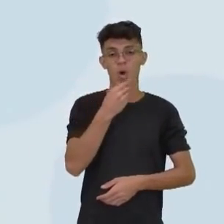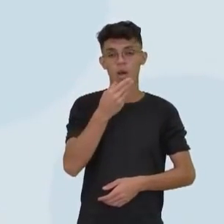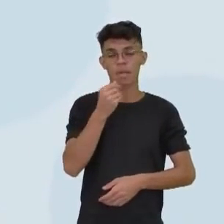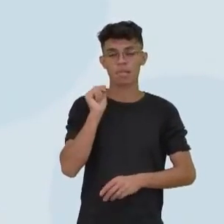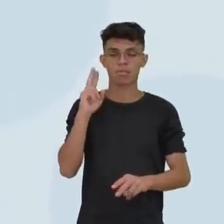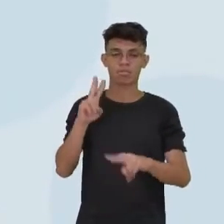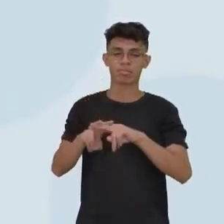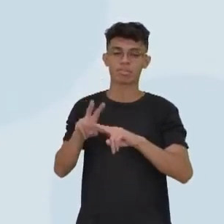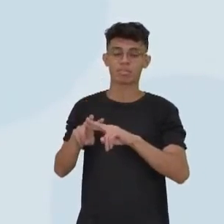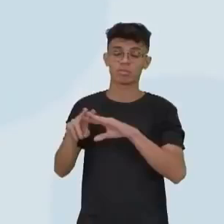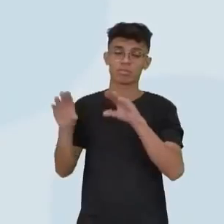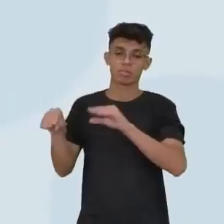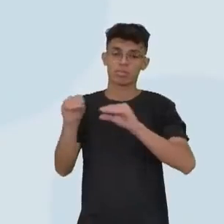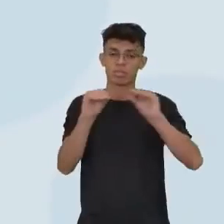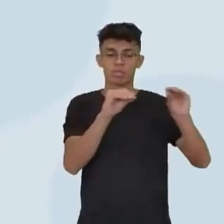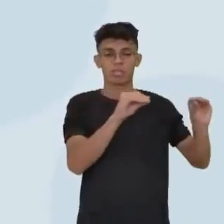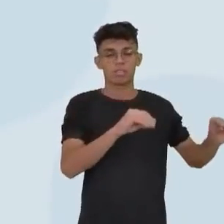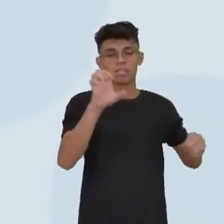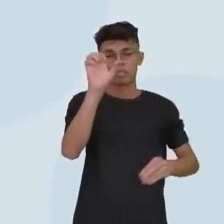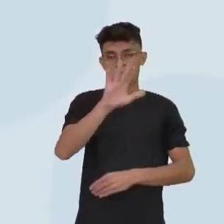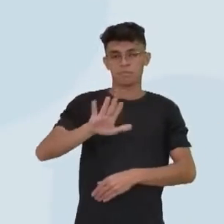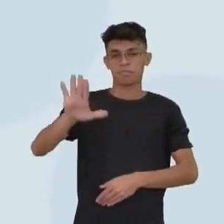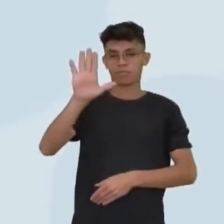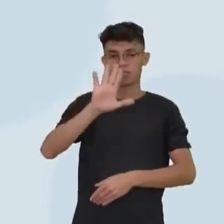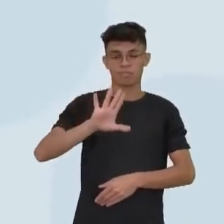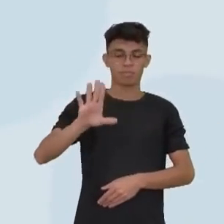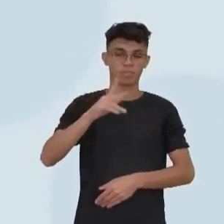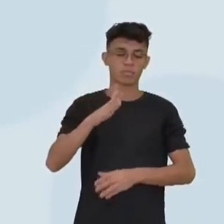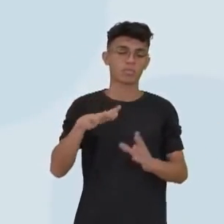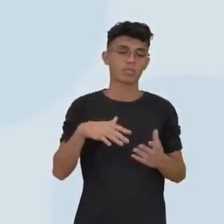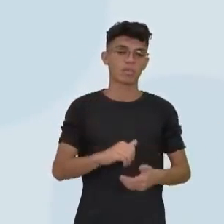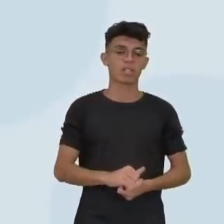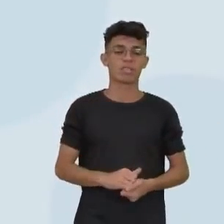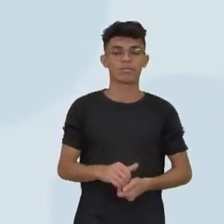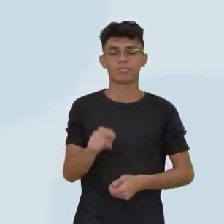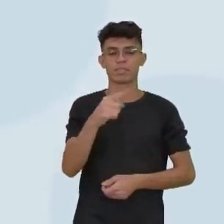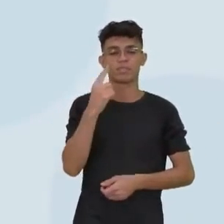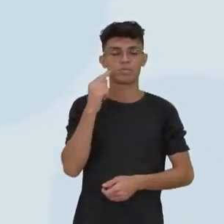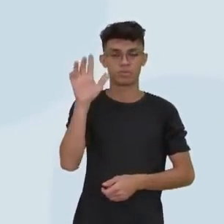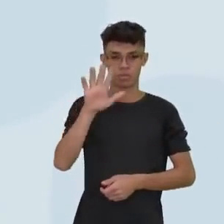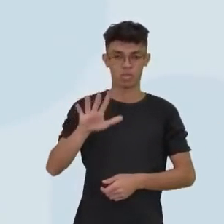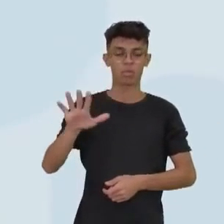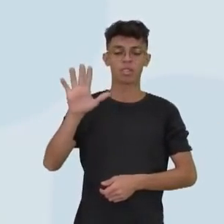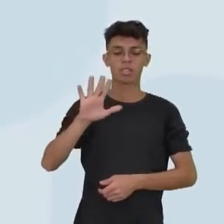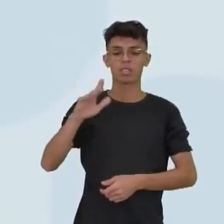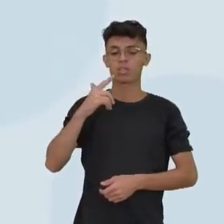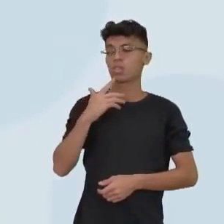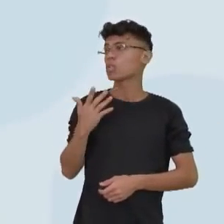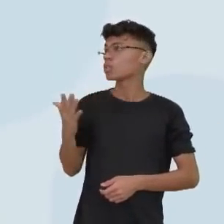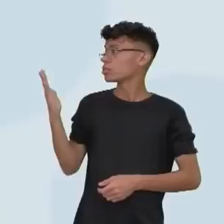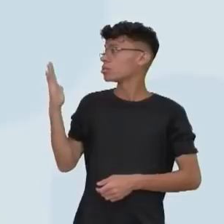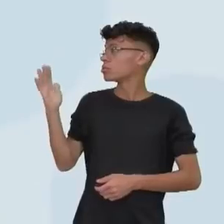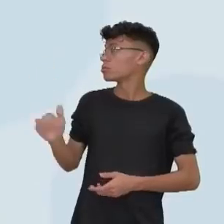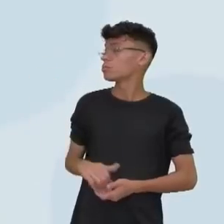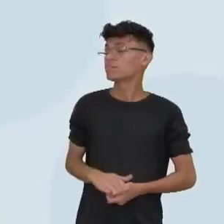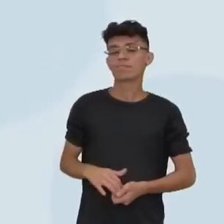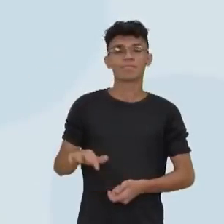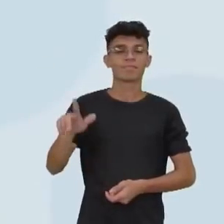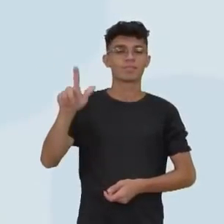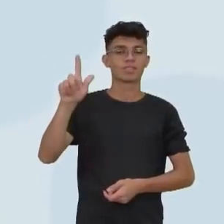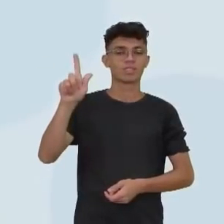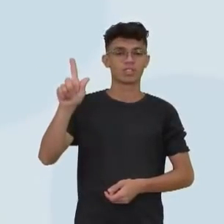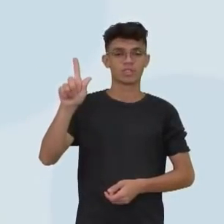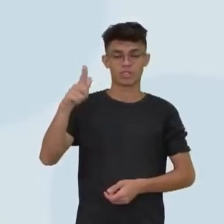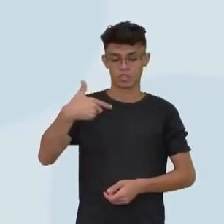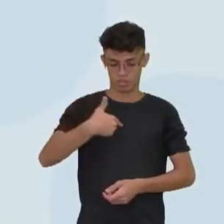exílio na Europa. Junta governativa, vocês podem até ver aí na imagem, né, o momento em que Getúlio